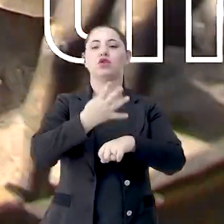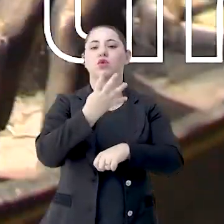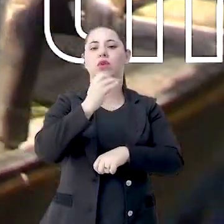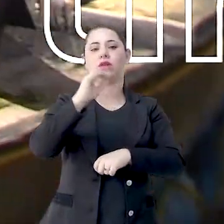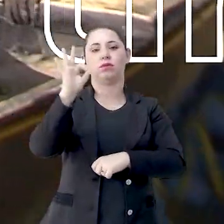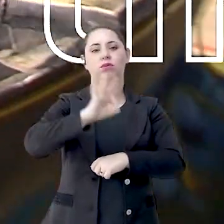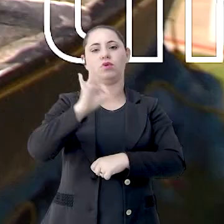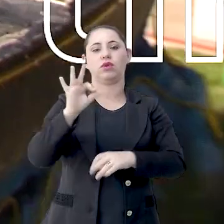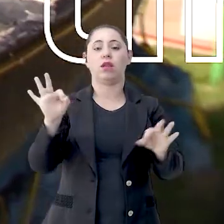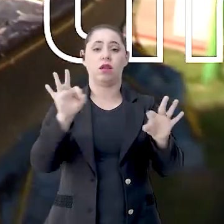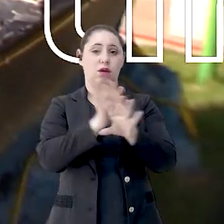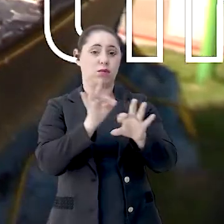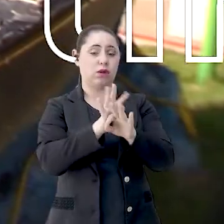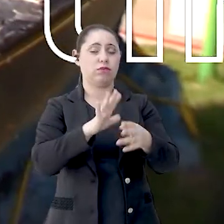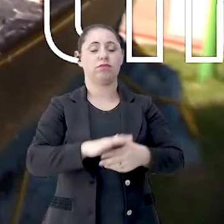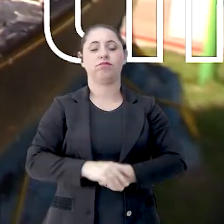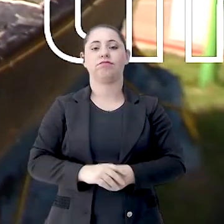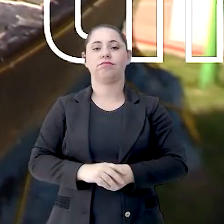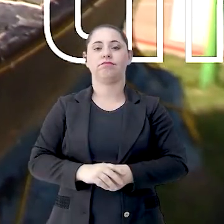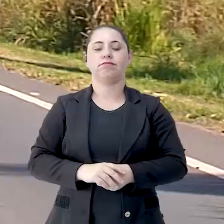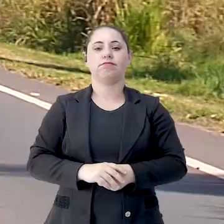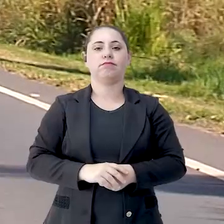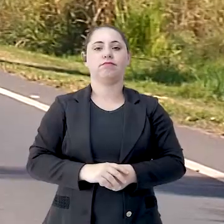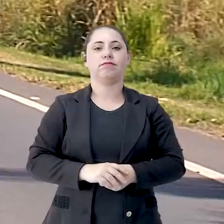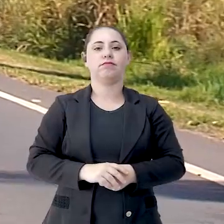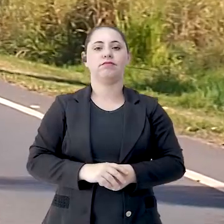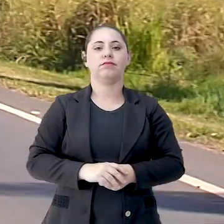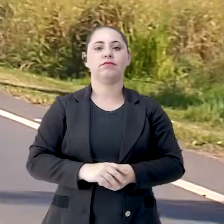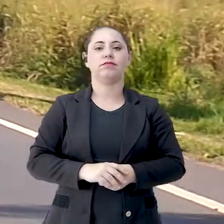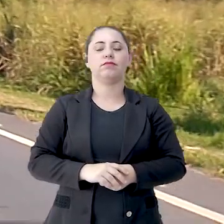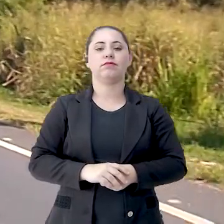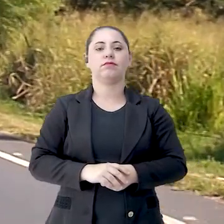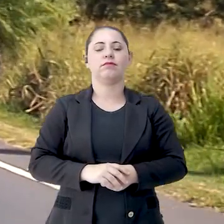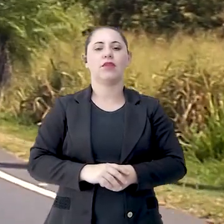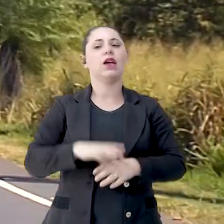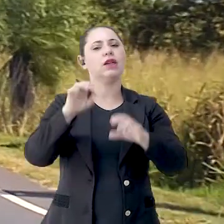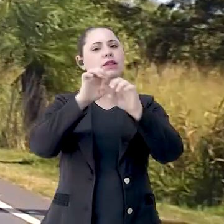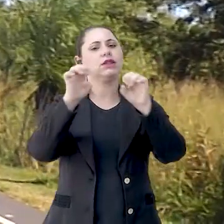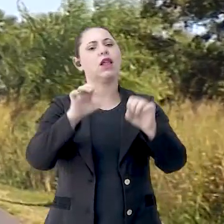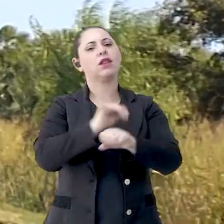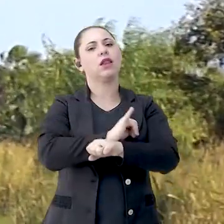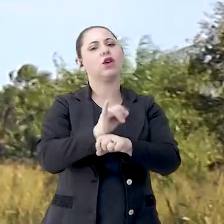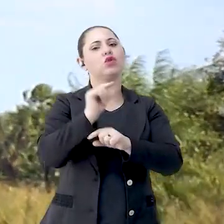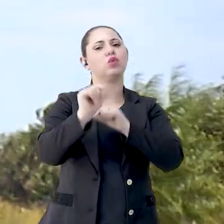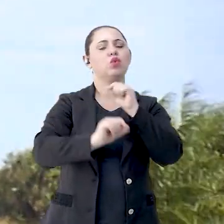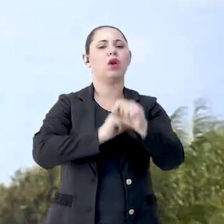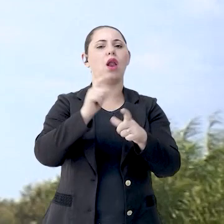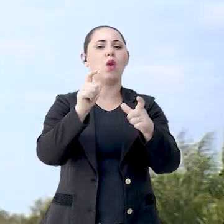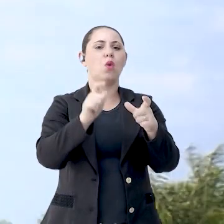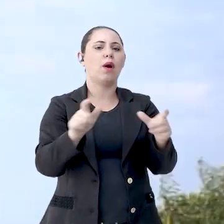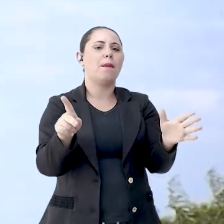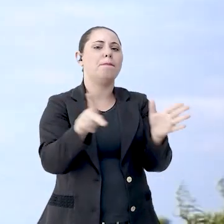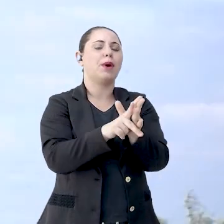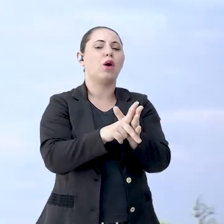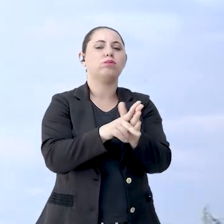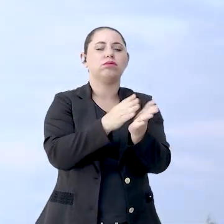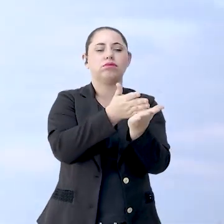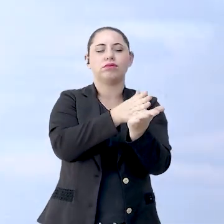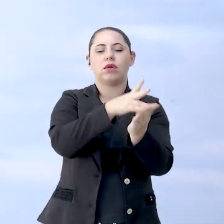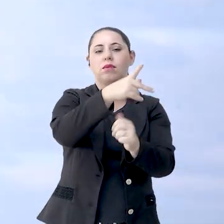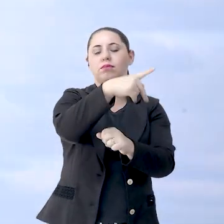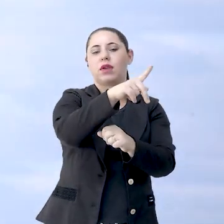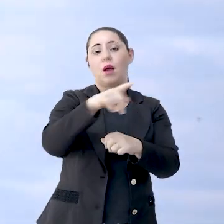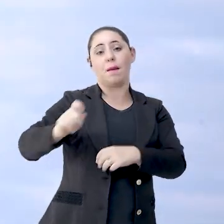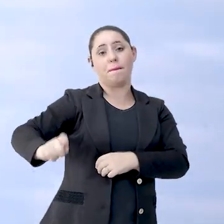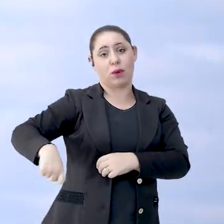Estrategicamente localizado na fronteira com o Paraguai, Porto Murtinho se destaca por ser um dos municípios mais importantes para o